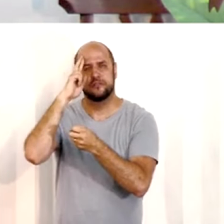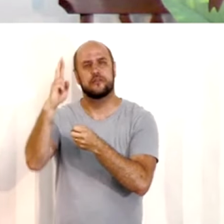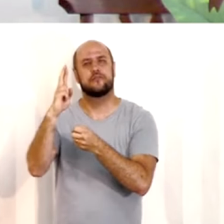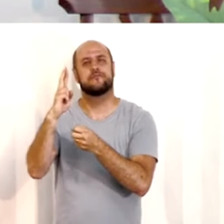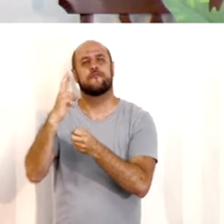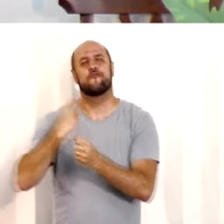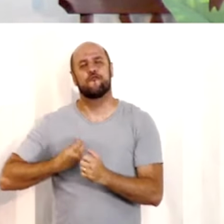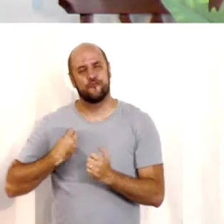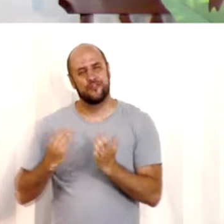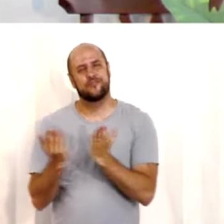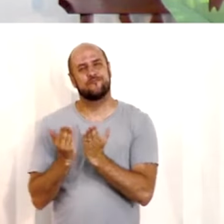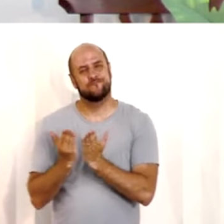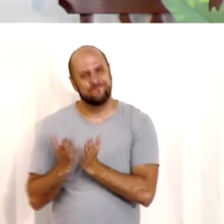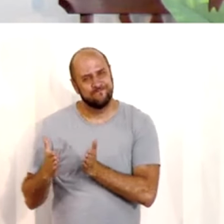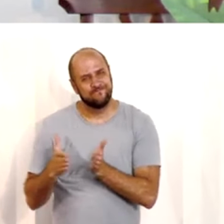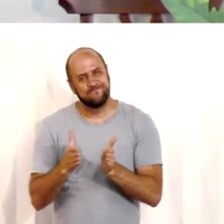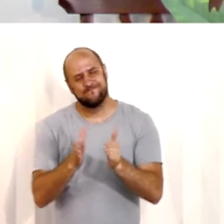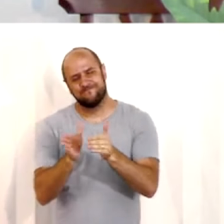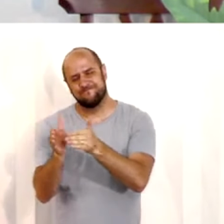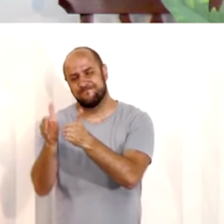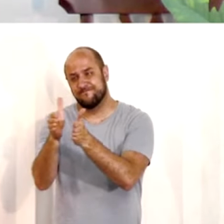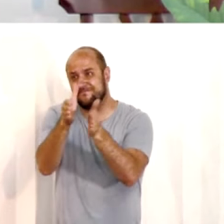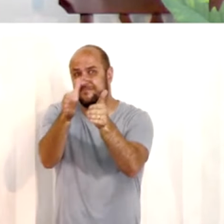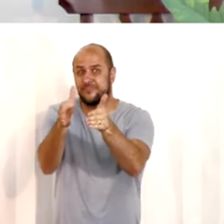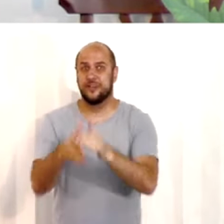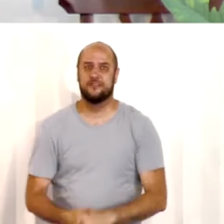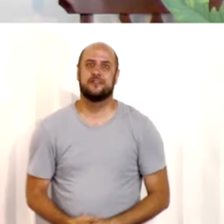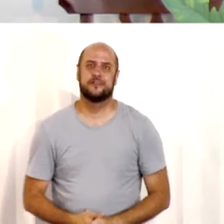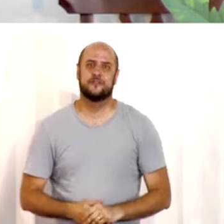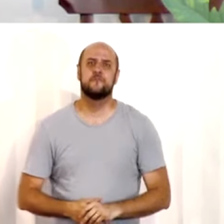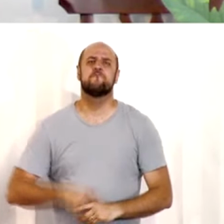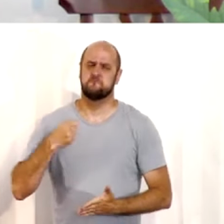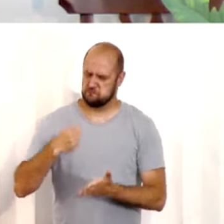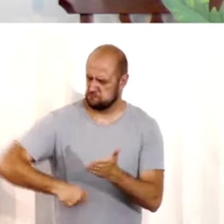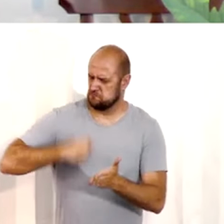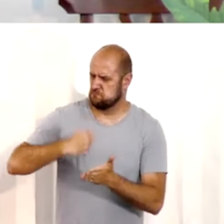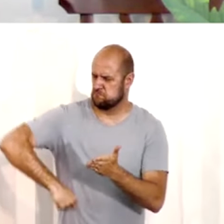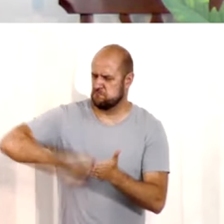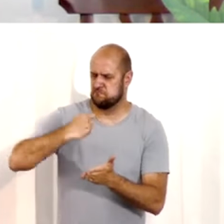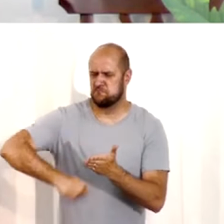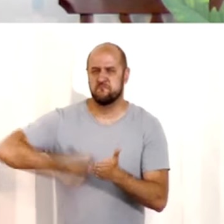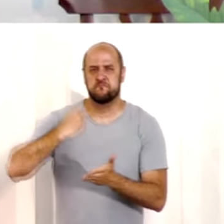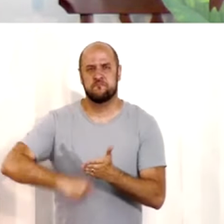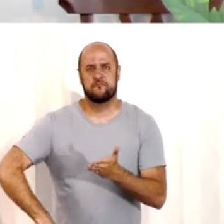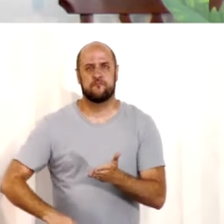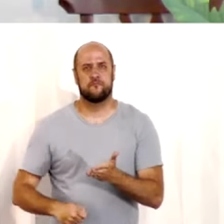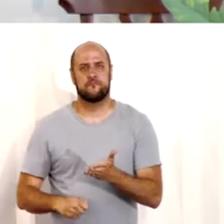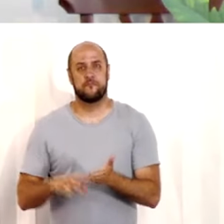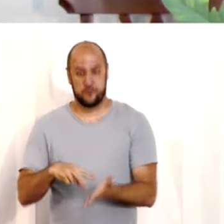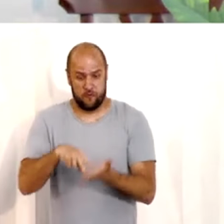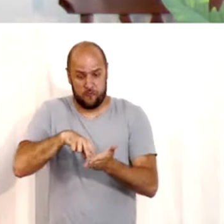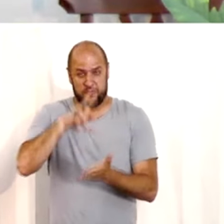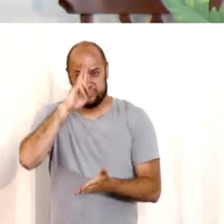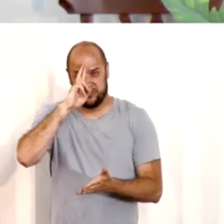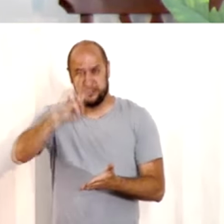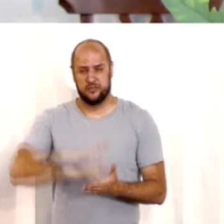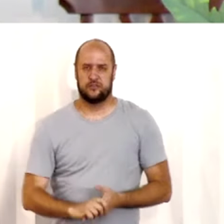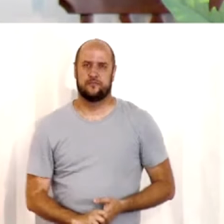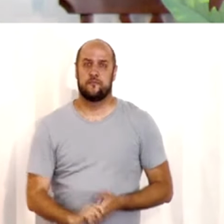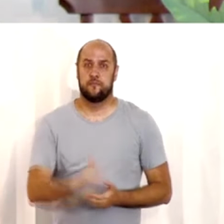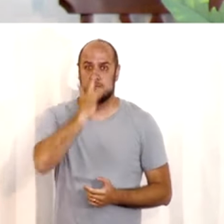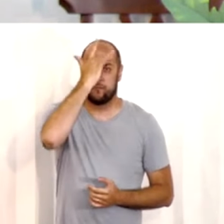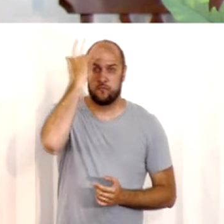cristã. Estão correndo com perseverança a carreira cristã, porque eles estão esperando no Senhor. Aqueles que estão correndo